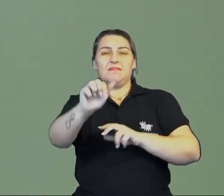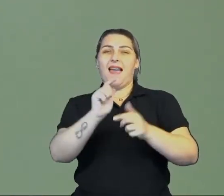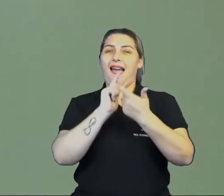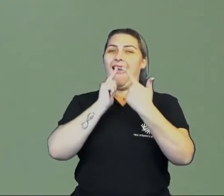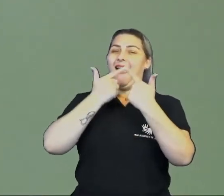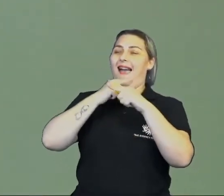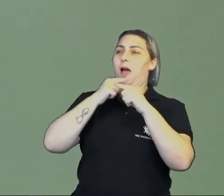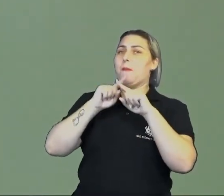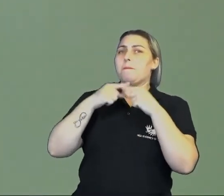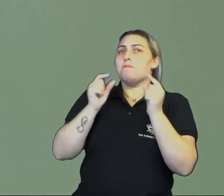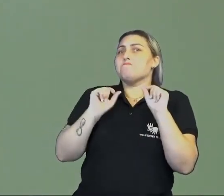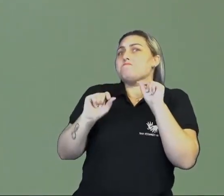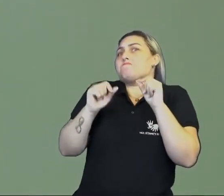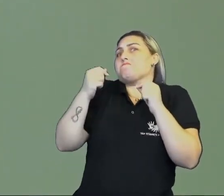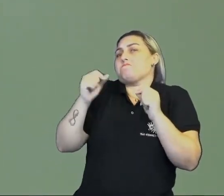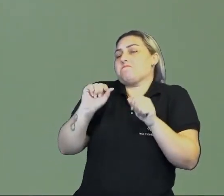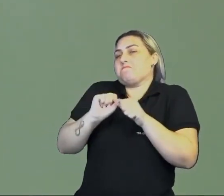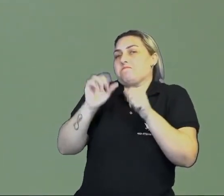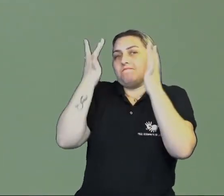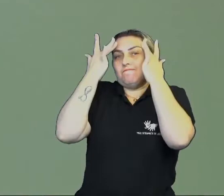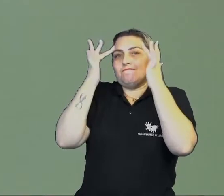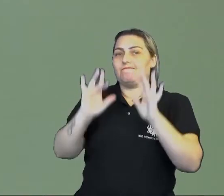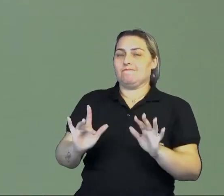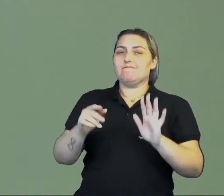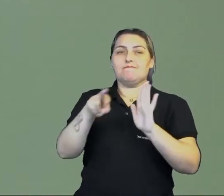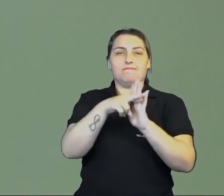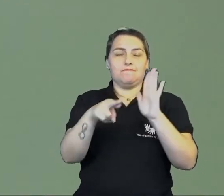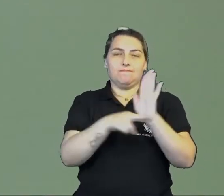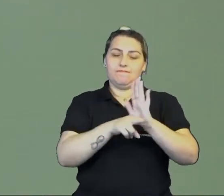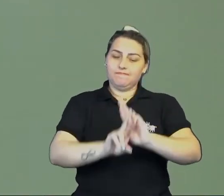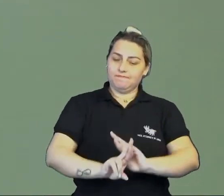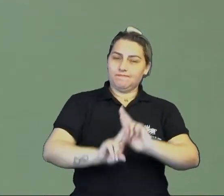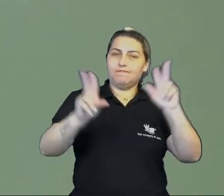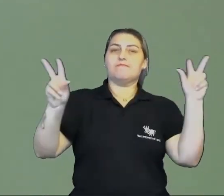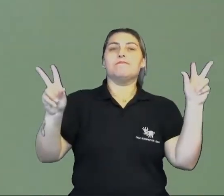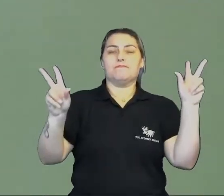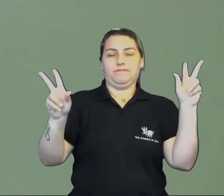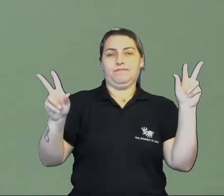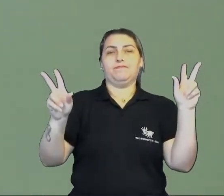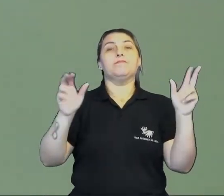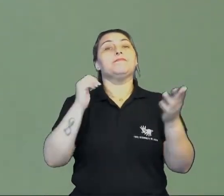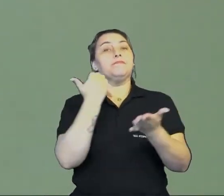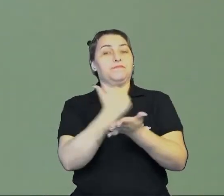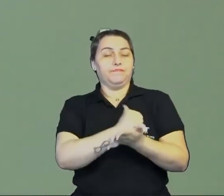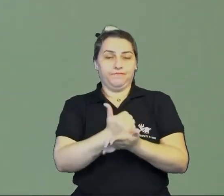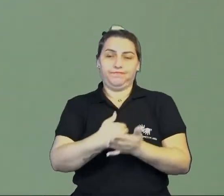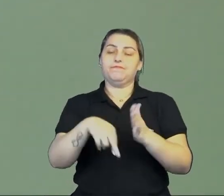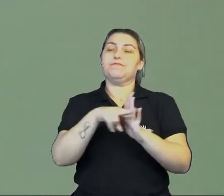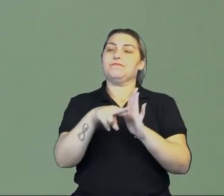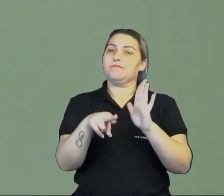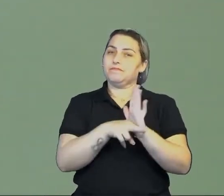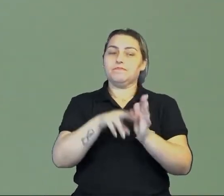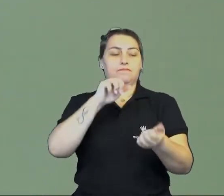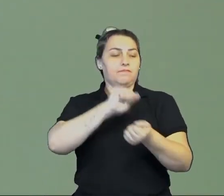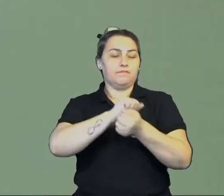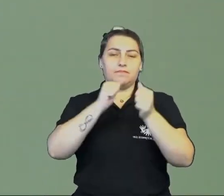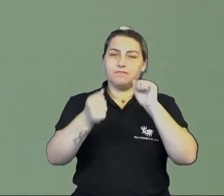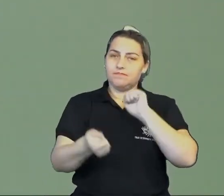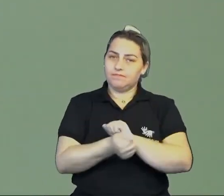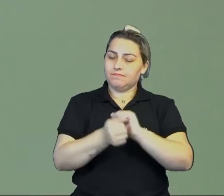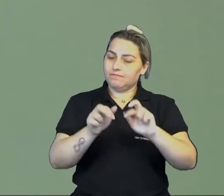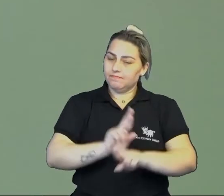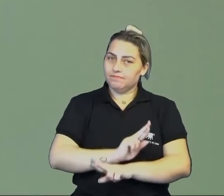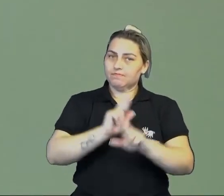a rir de mim. Mas o que foi que eu fiz? Eu não sabia que a regra lá era diferente. Então, o jogo, as regras são adaptadas